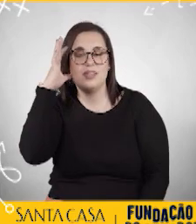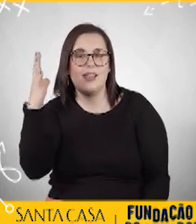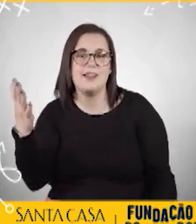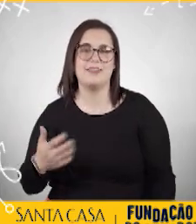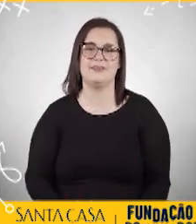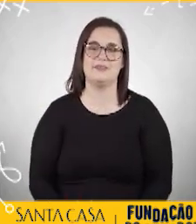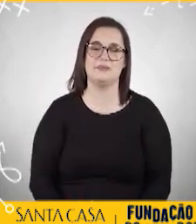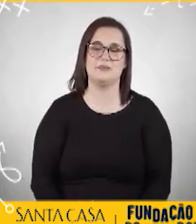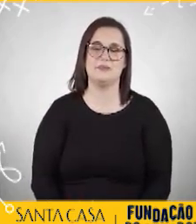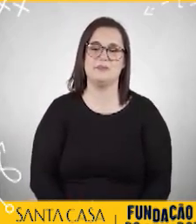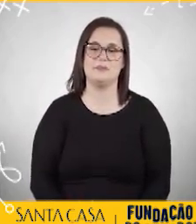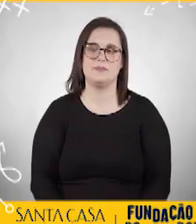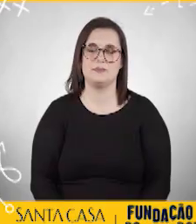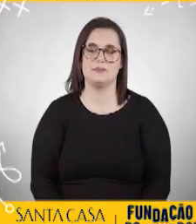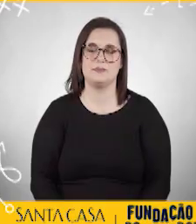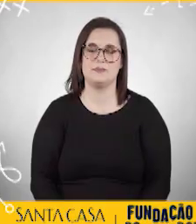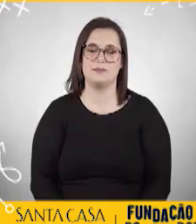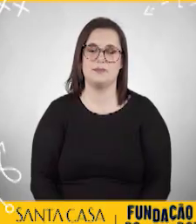Boa tarde.